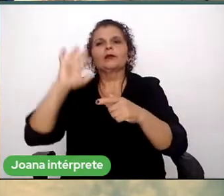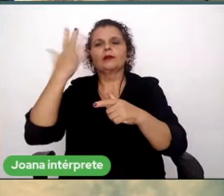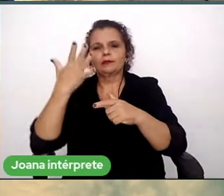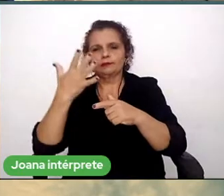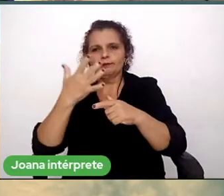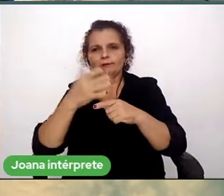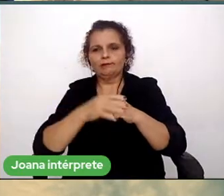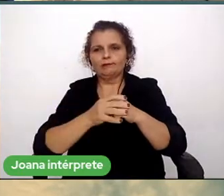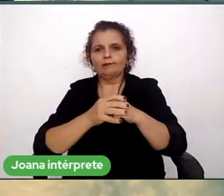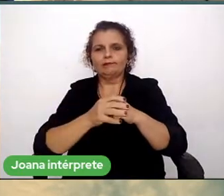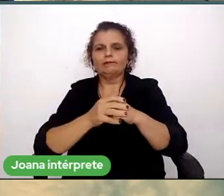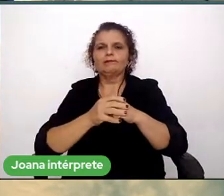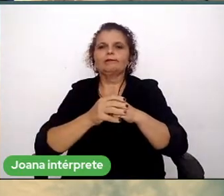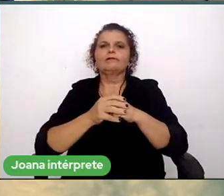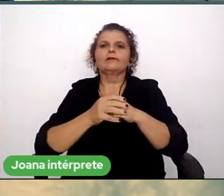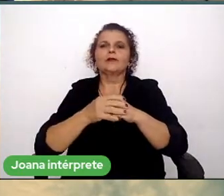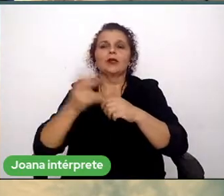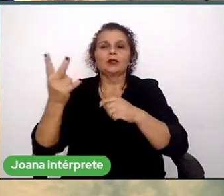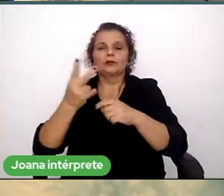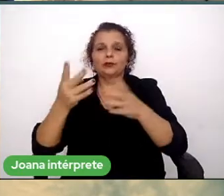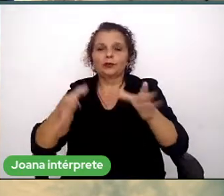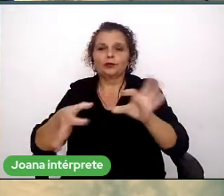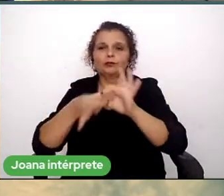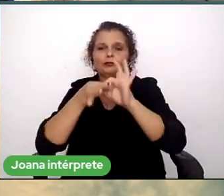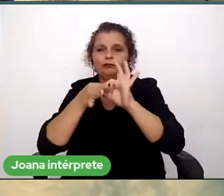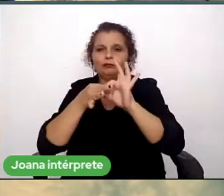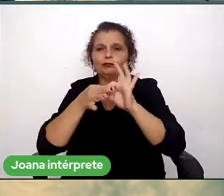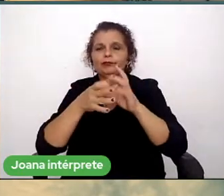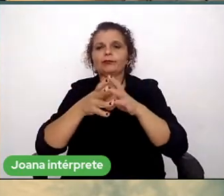net Deus duas as duas coisas